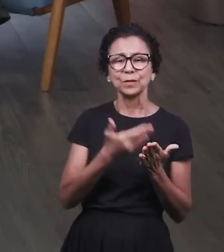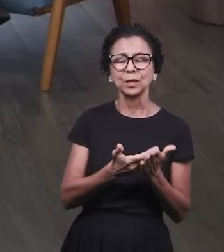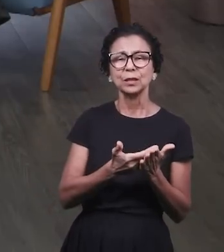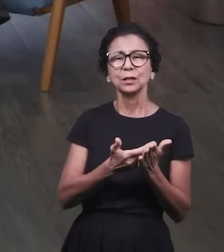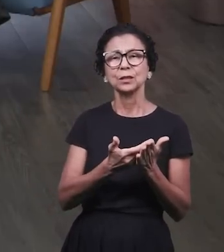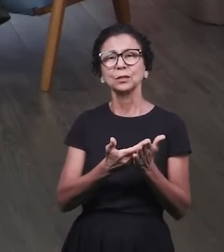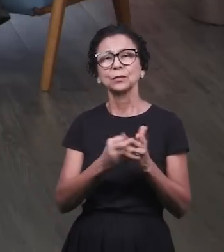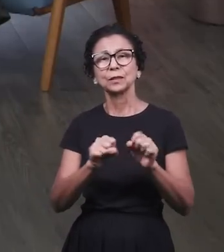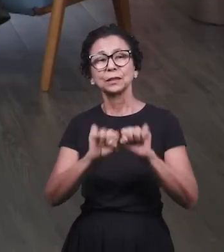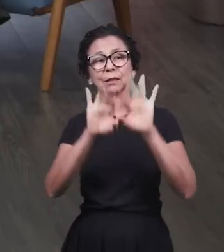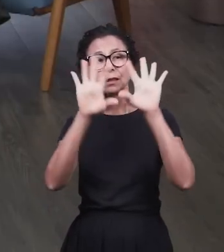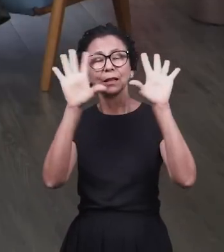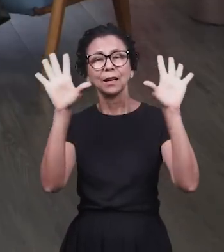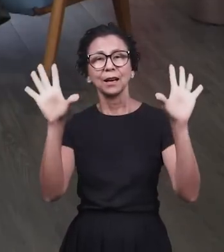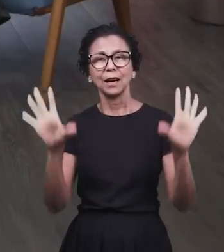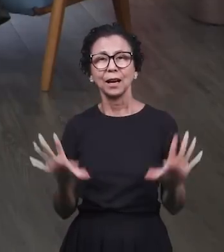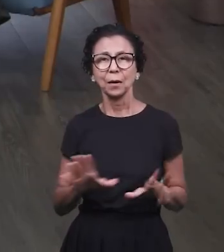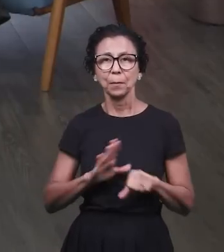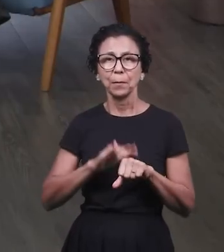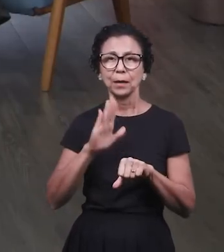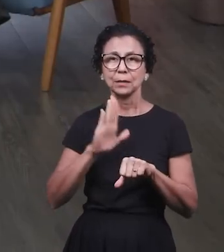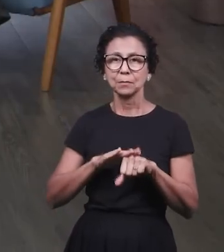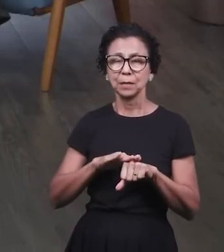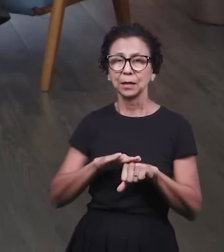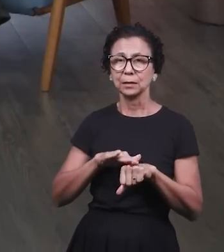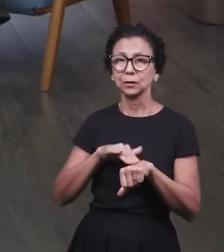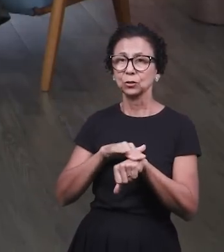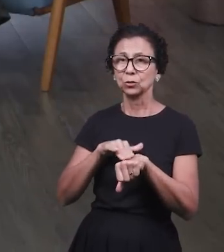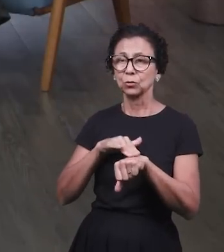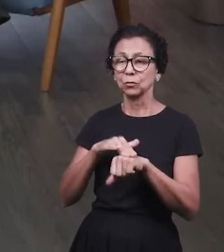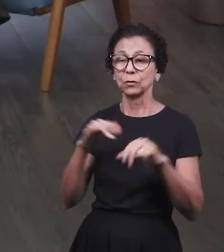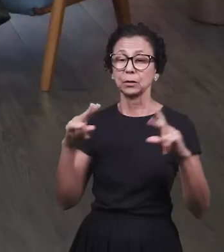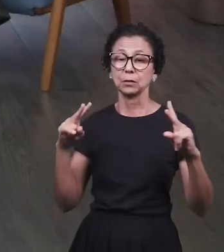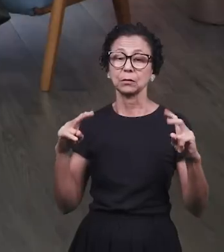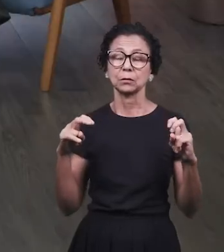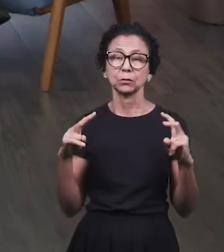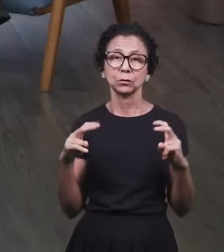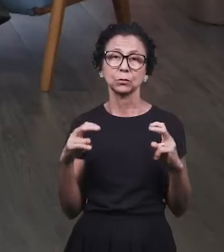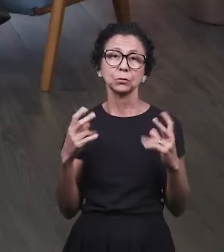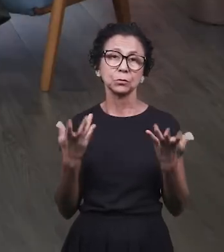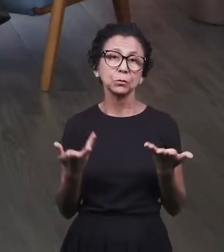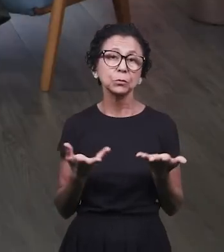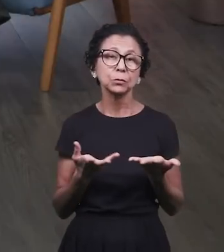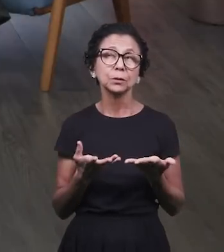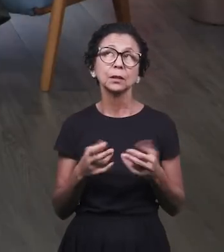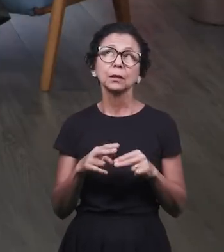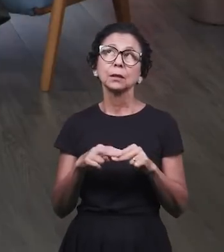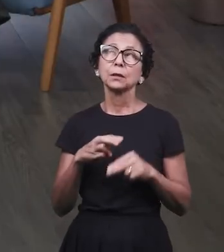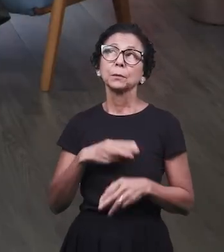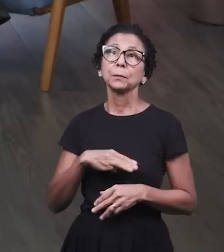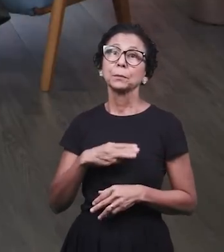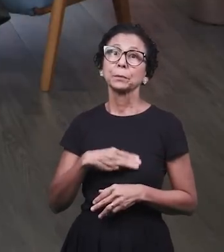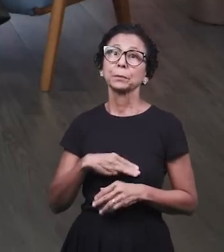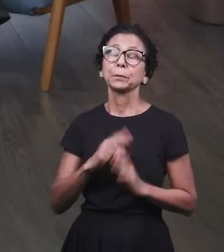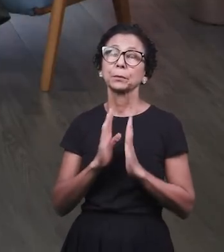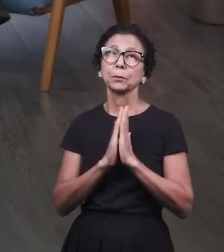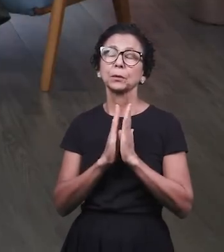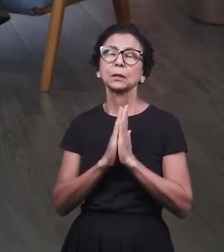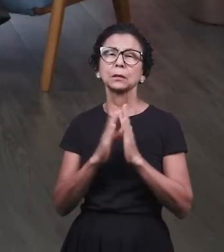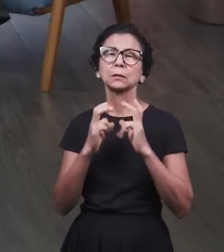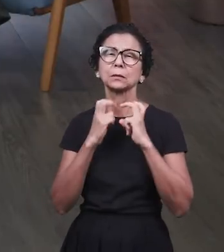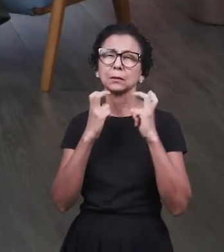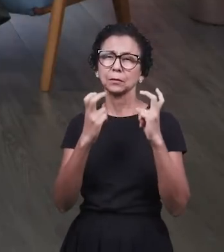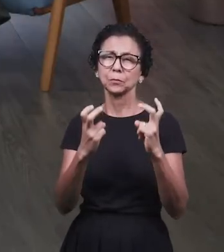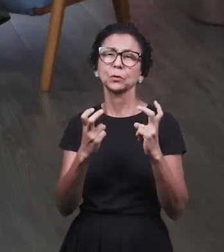multiplicando, né, Sérgio? Quanto mais a gente conversa sobre o assunto e o fazemos pela misericórdia do Senhor em oração, no